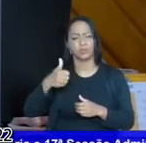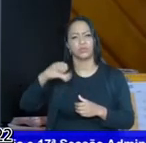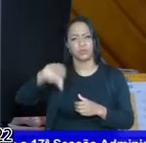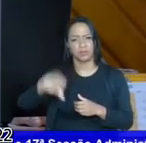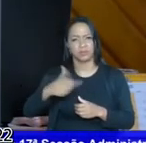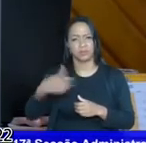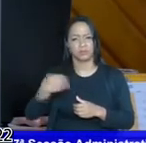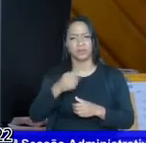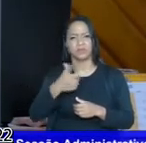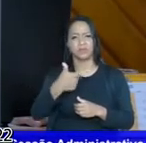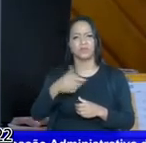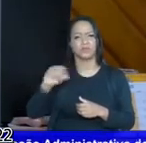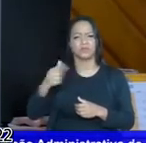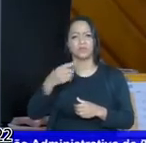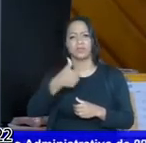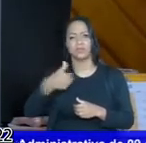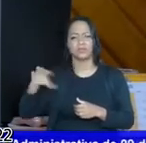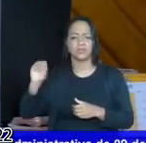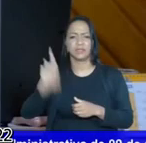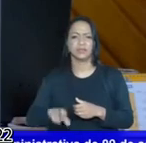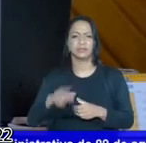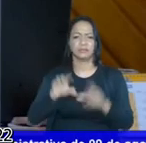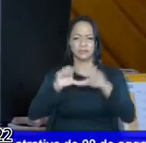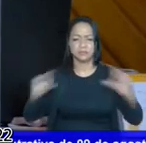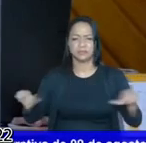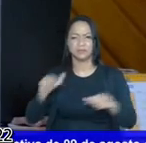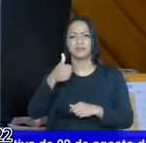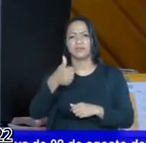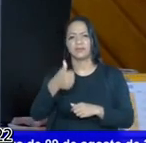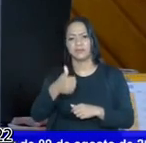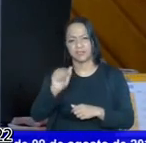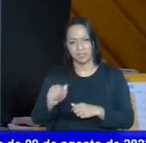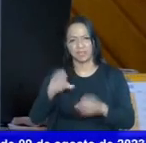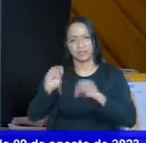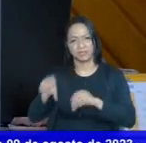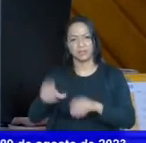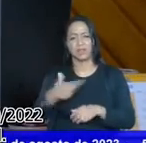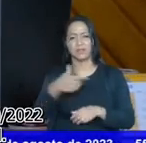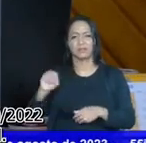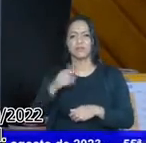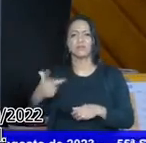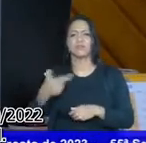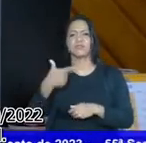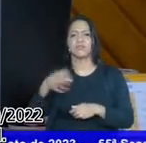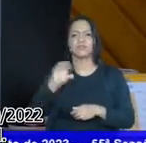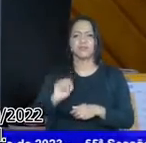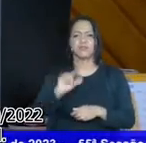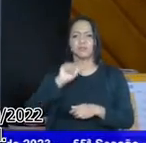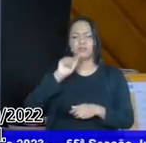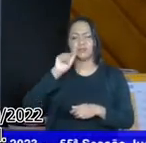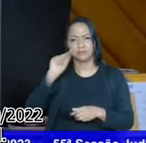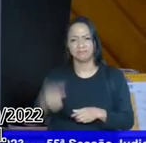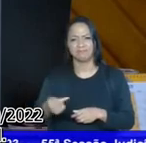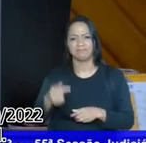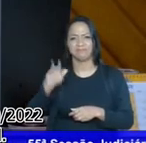de 2022, R$ 2.100 por meio de tickets. No dia 7/9 de 2022, R$ 20 mil por meio de